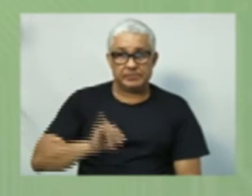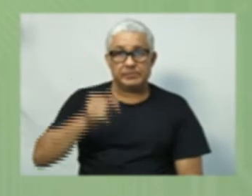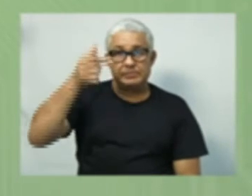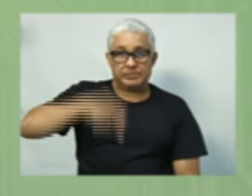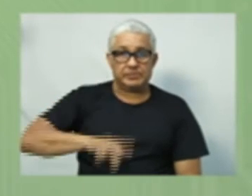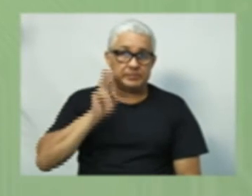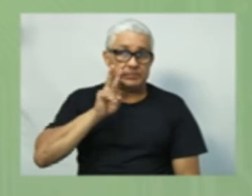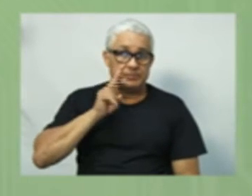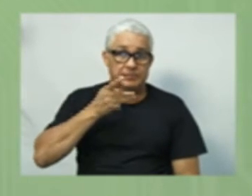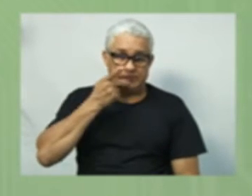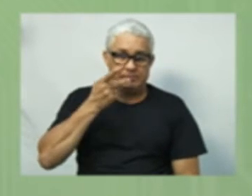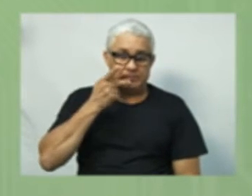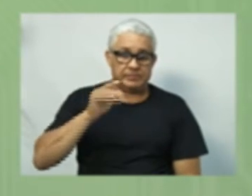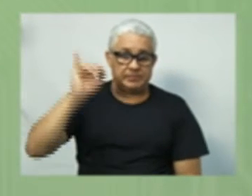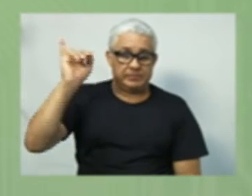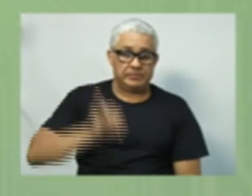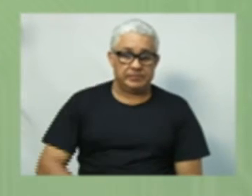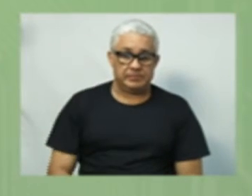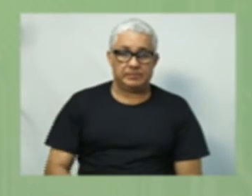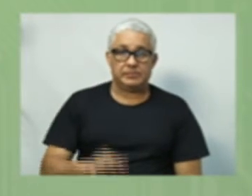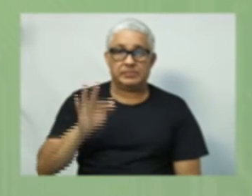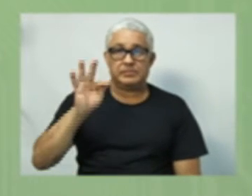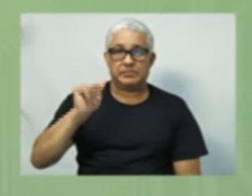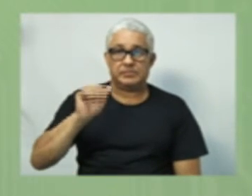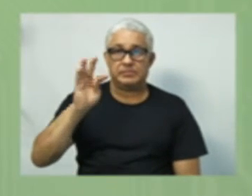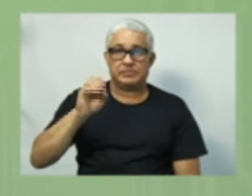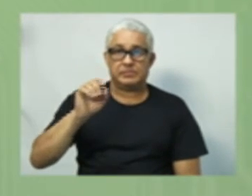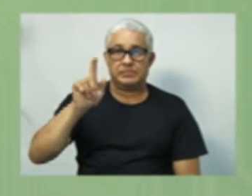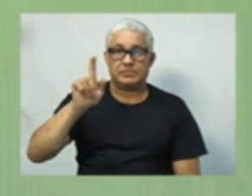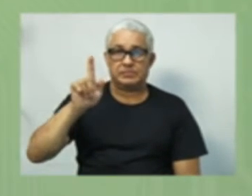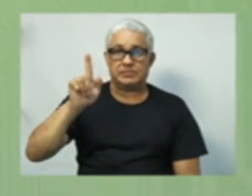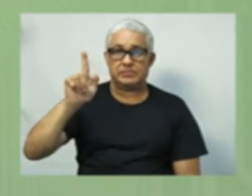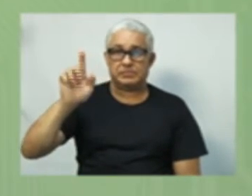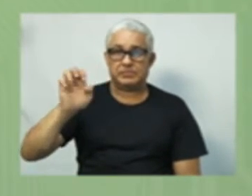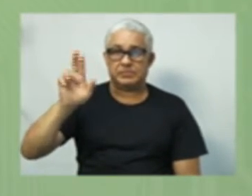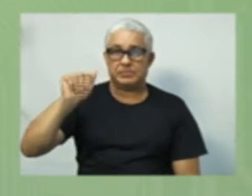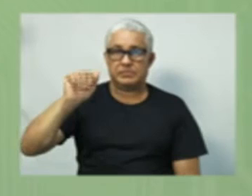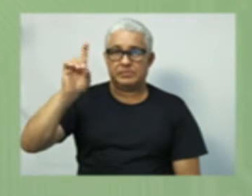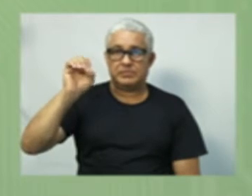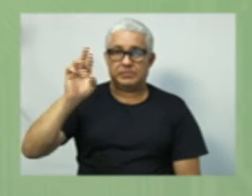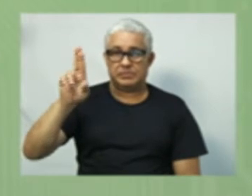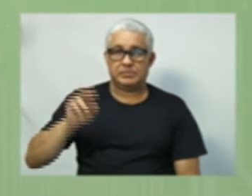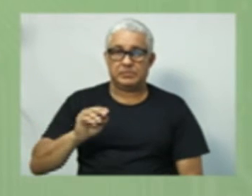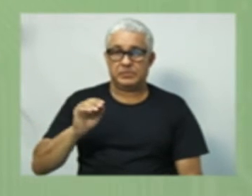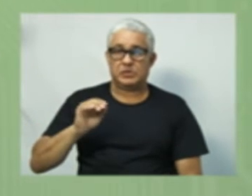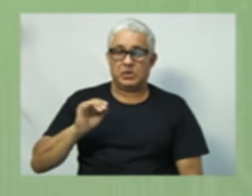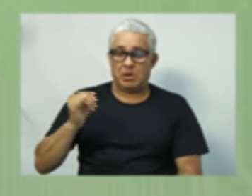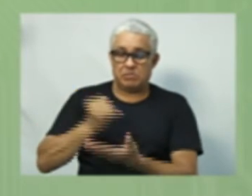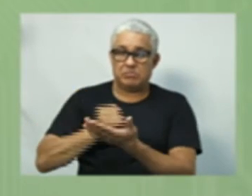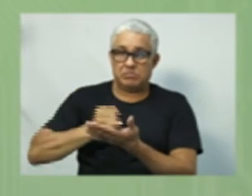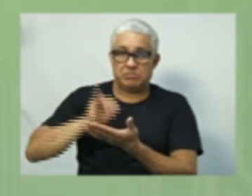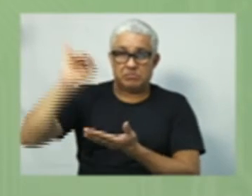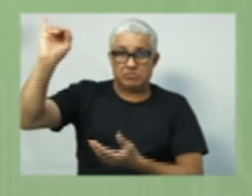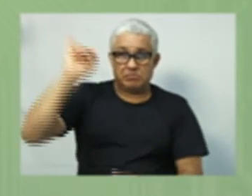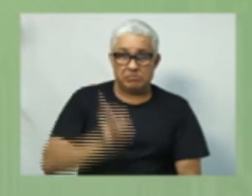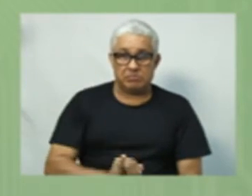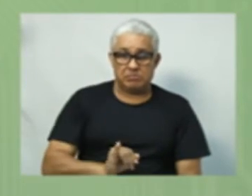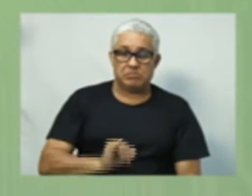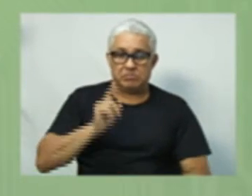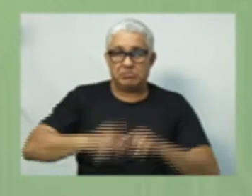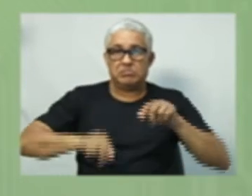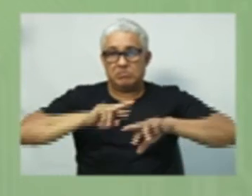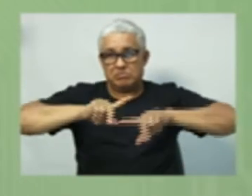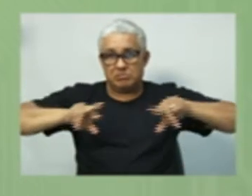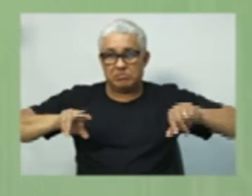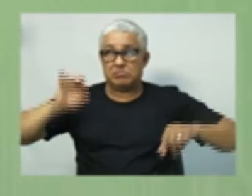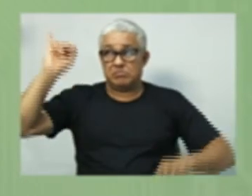falei? Qual é o fato gerador do imposto sobre importação? Importação é quando a gente está trazendo